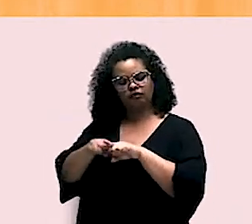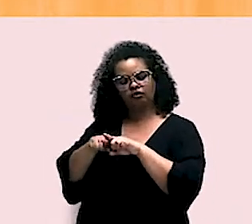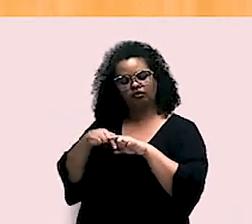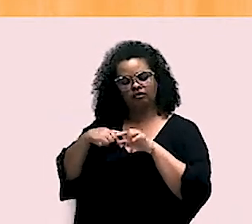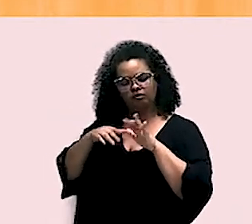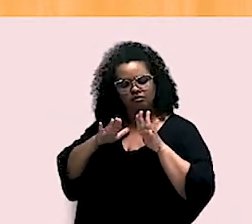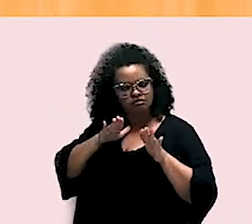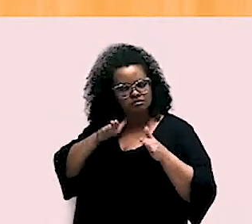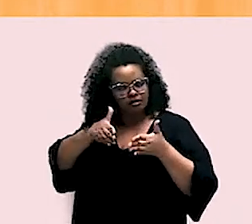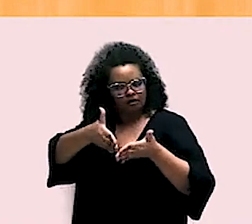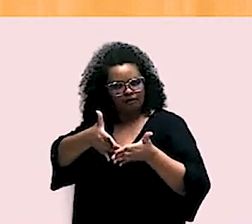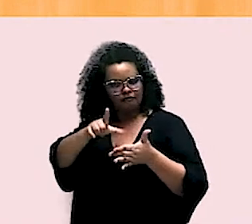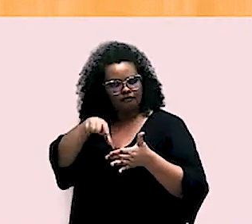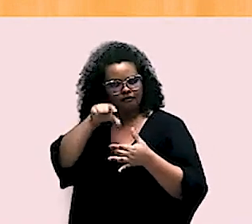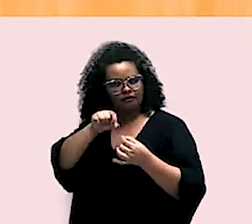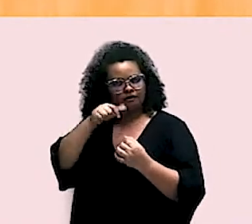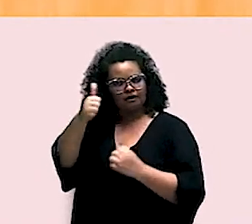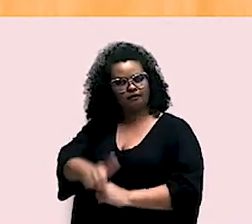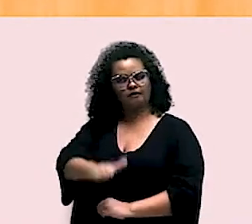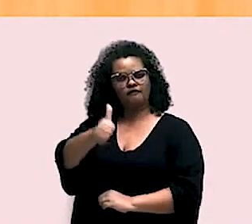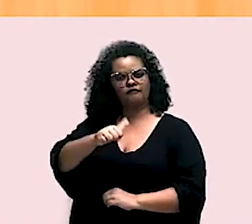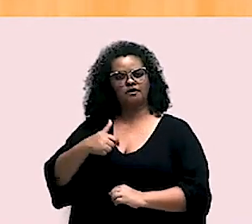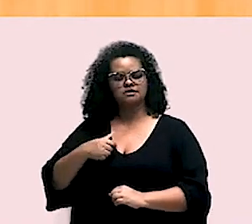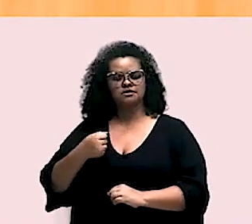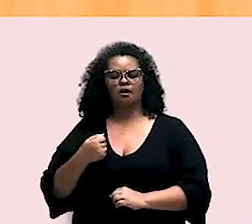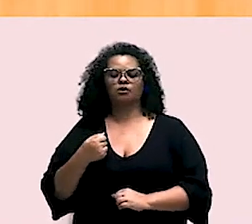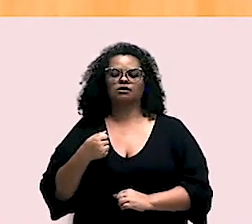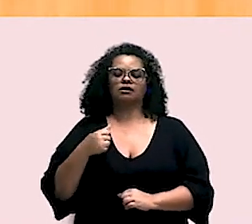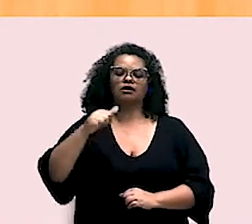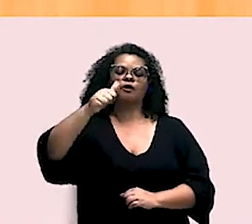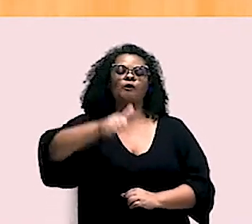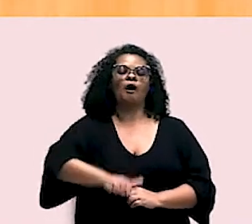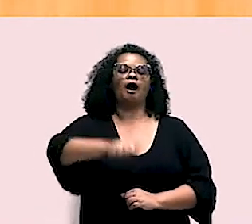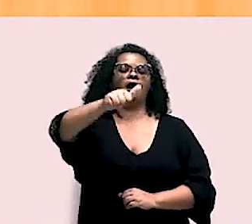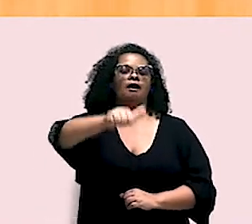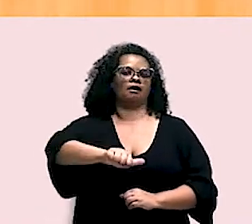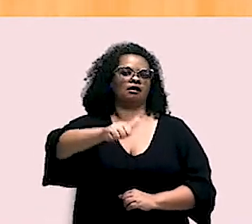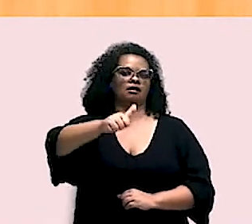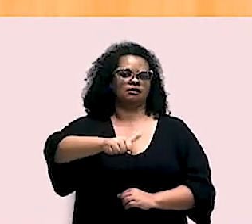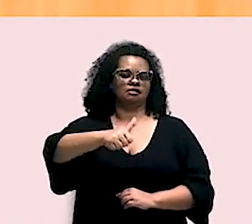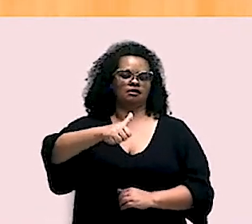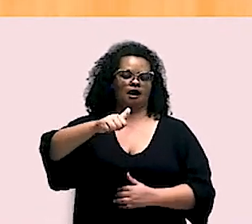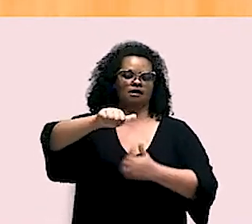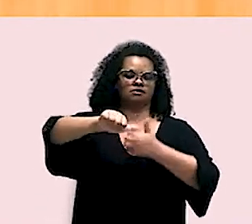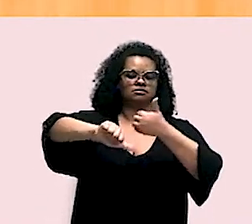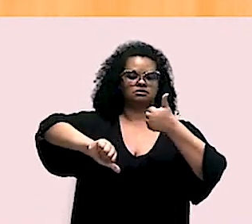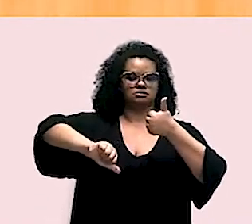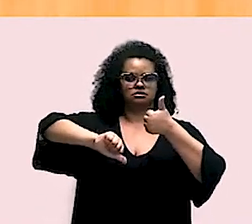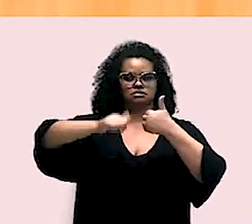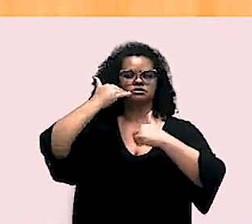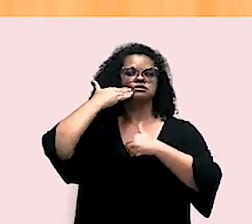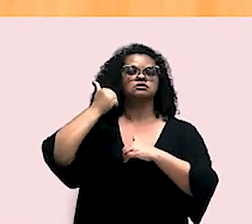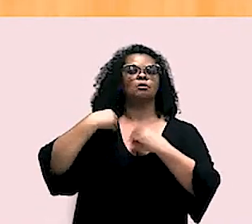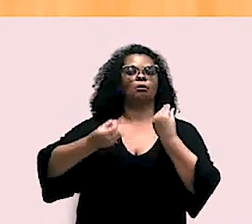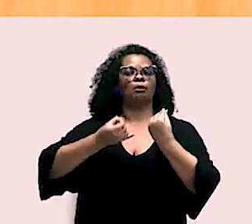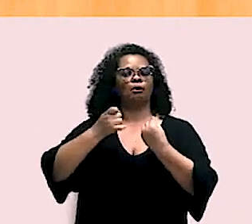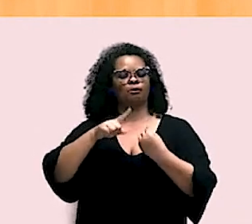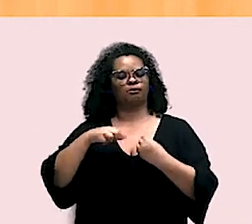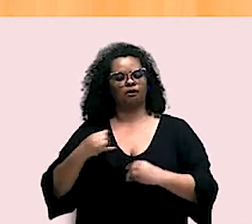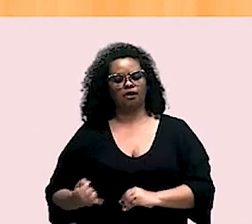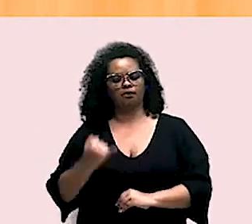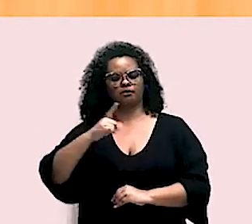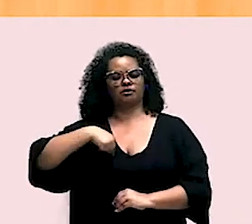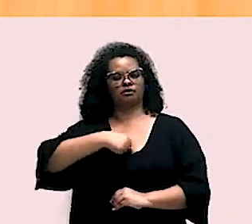foi avaliar, fazer uma avaliação qualitativa desse atendimento, né? Lógico que é muito importante que a